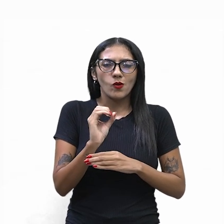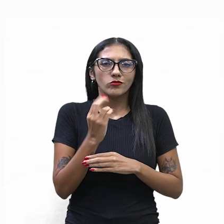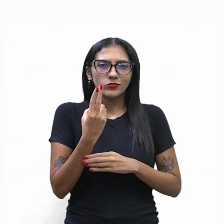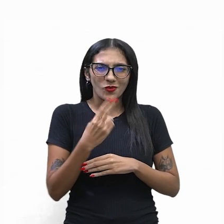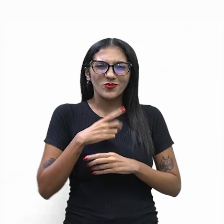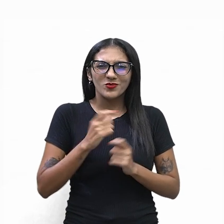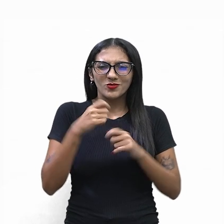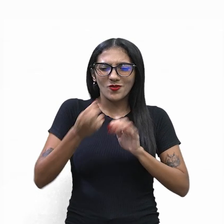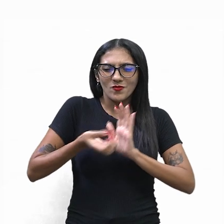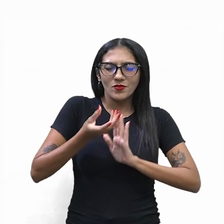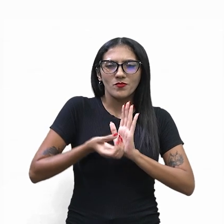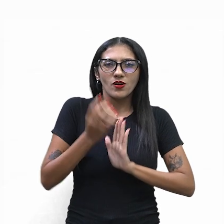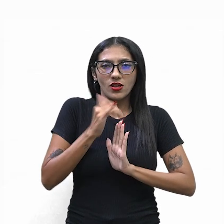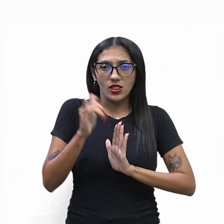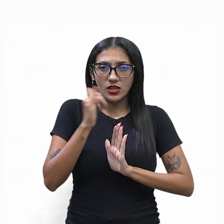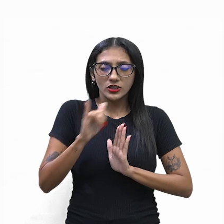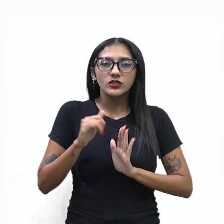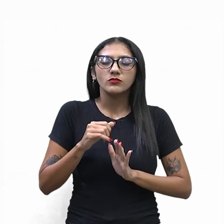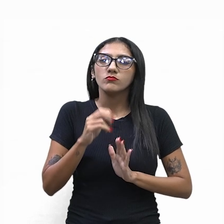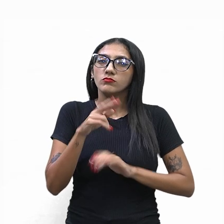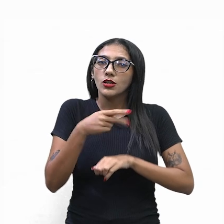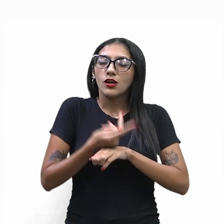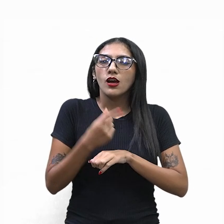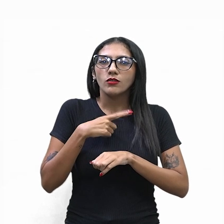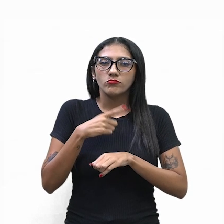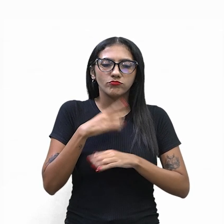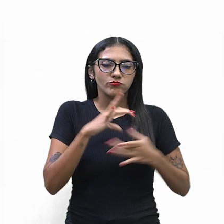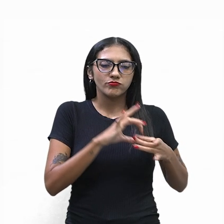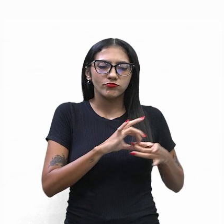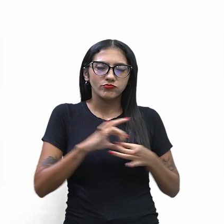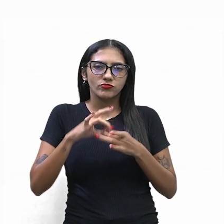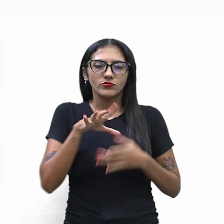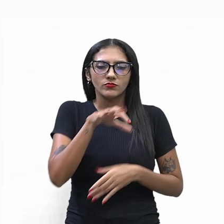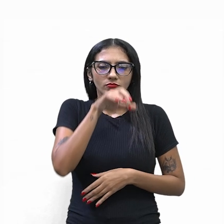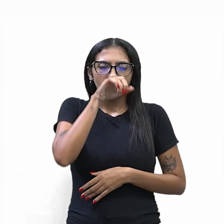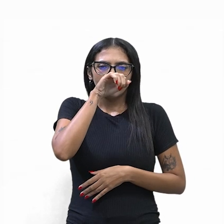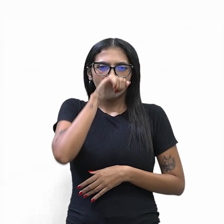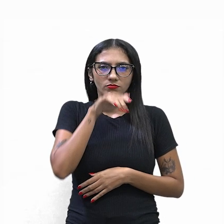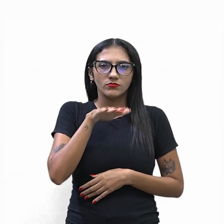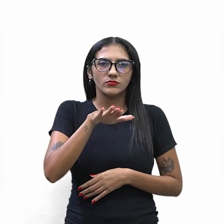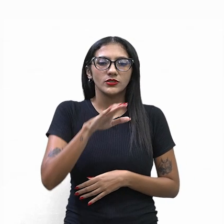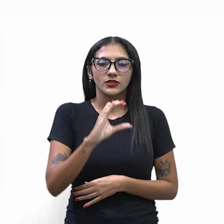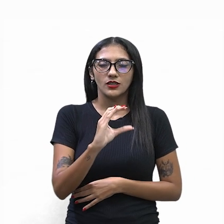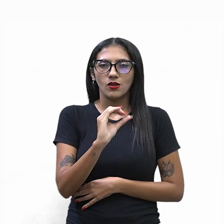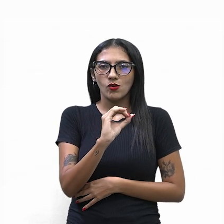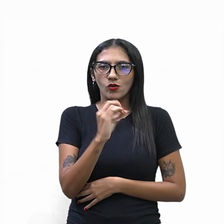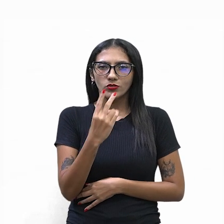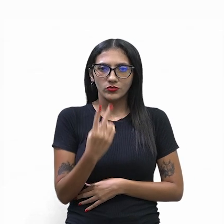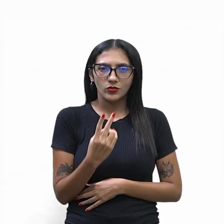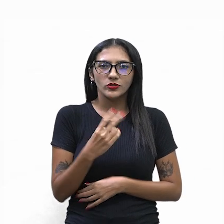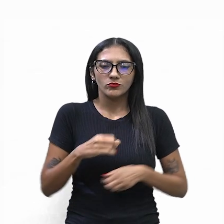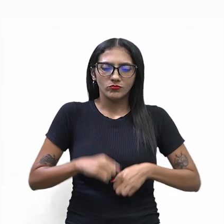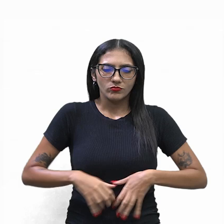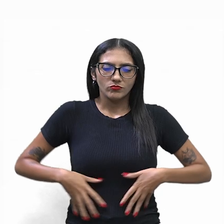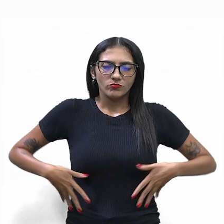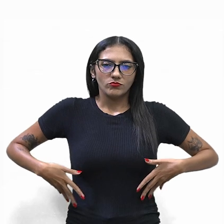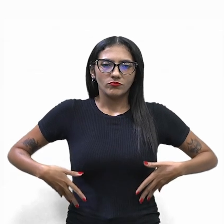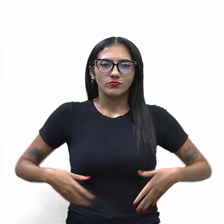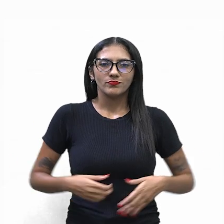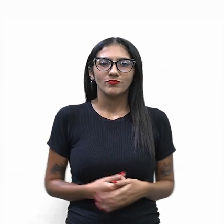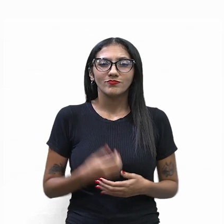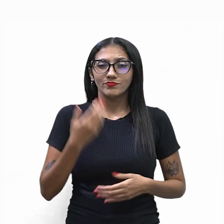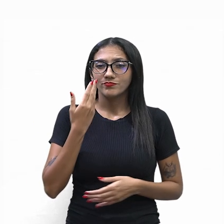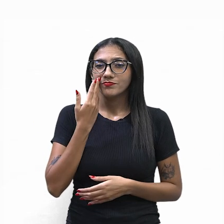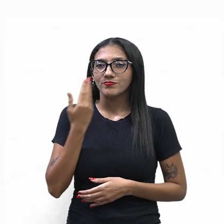energia, a ventilação pulmonar, né, vai captar esse oxigênio e vai liberar o gás carbônico. É o que a gente observa aí no